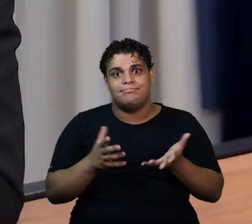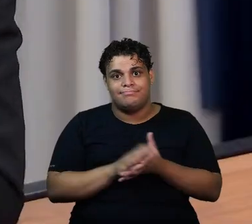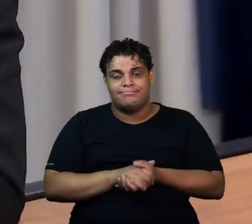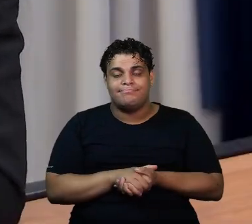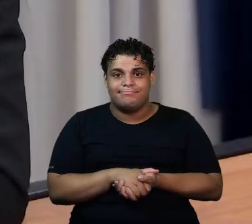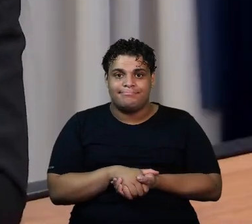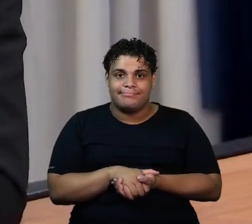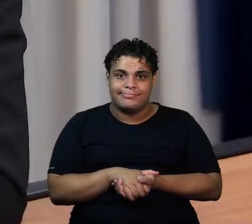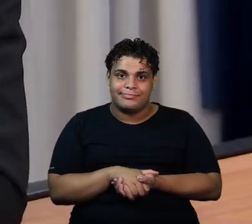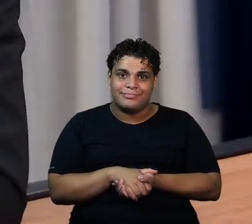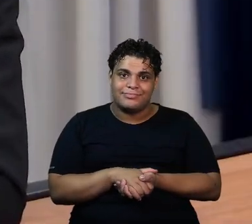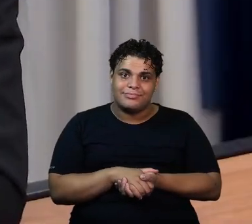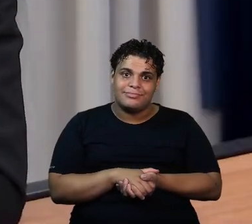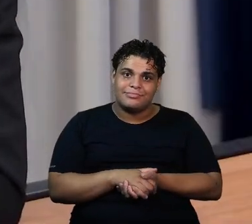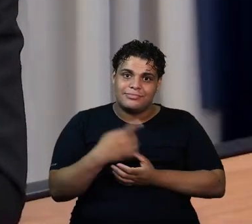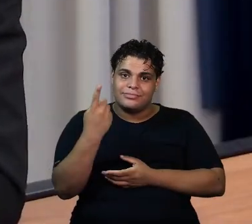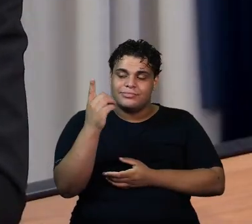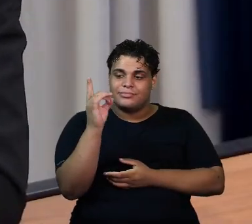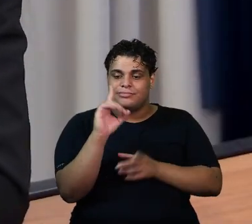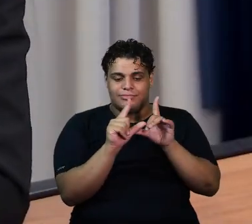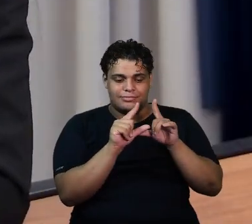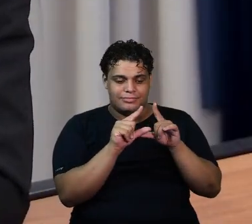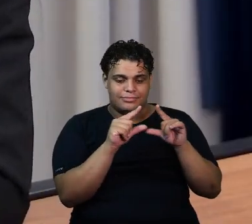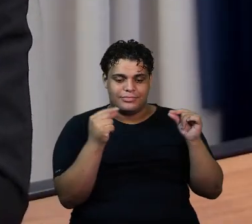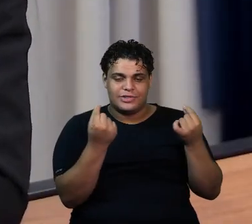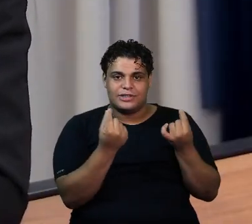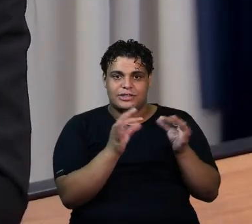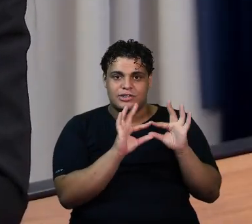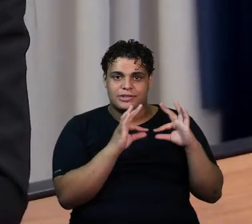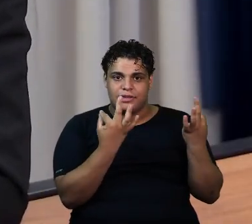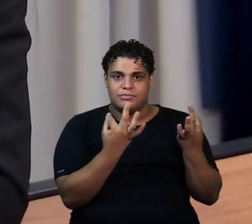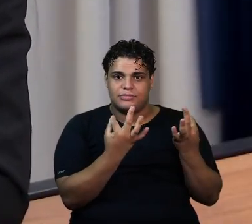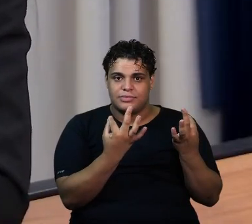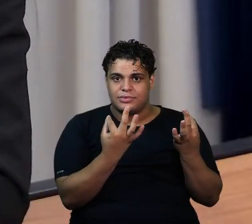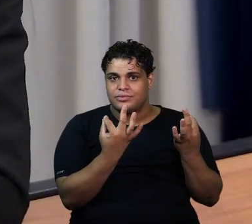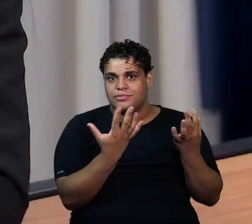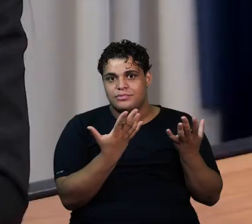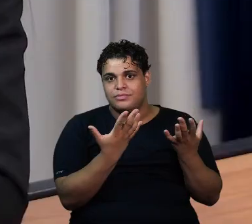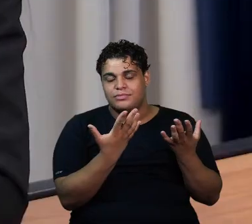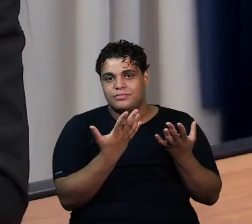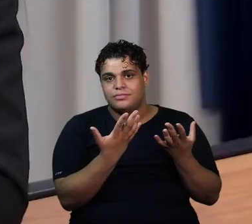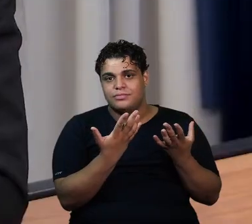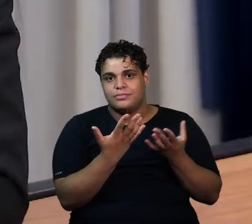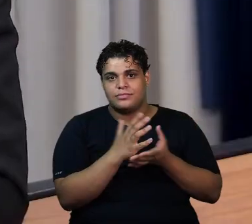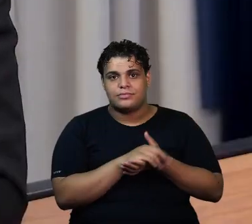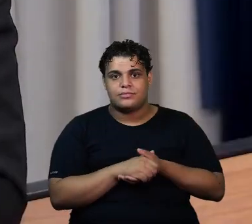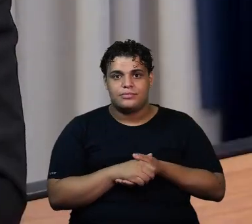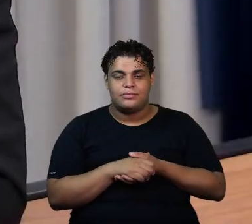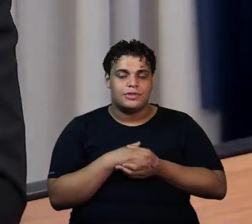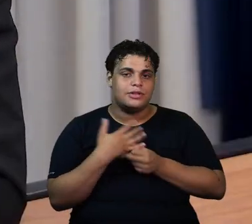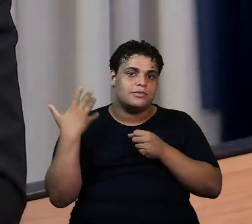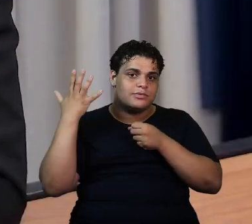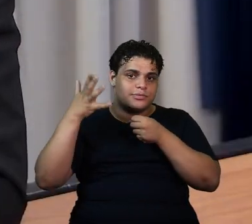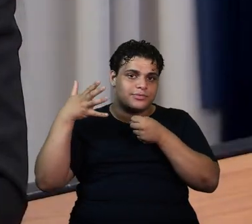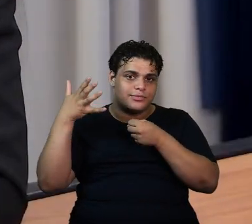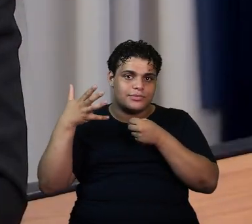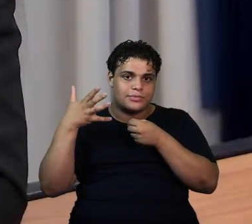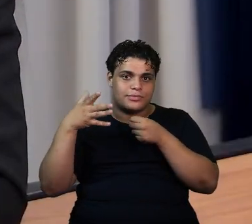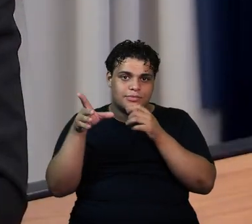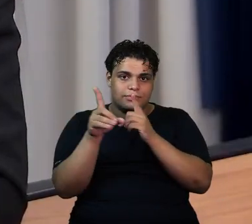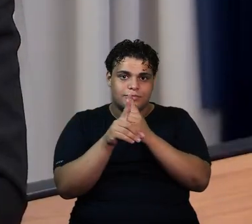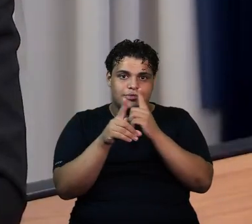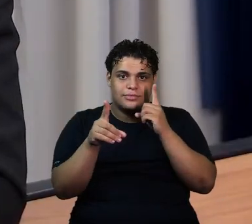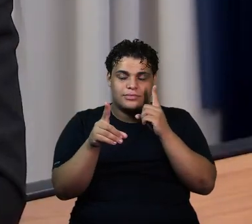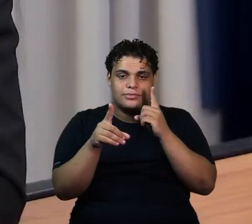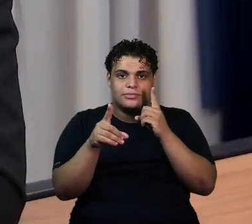simples levantamento de um tema durante a história. Então, através desse seminário que foi realizado